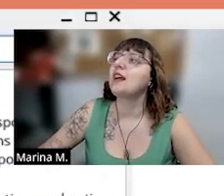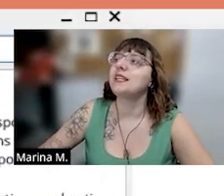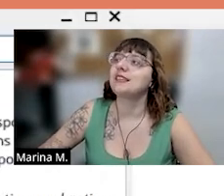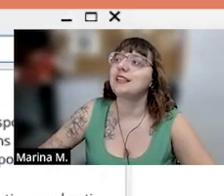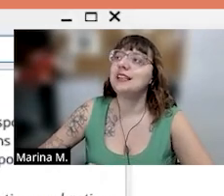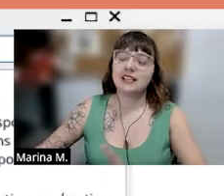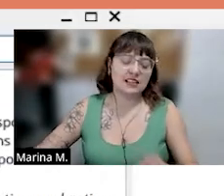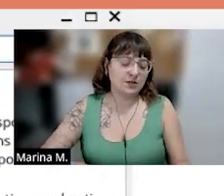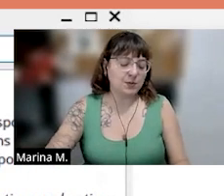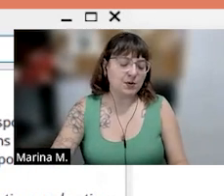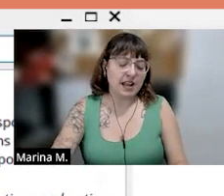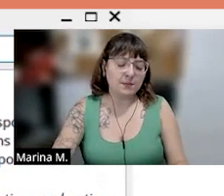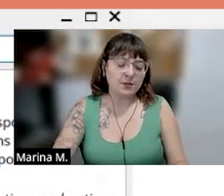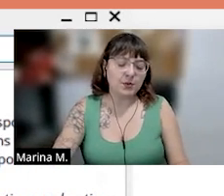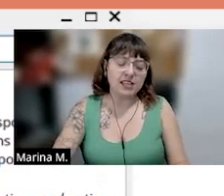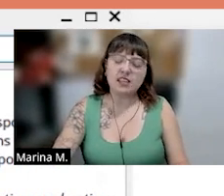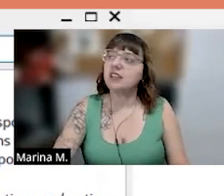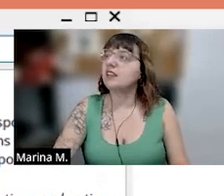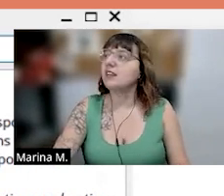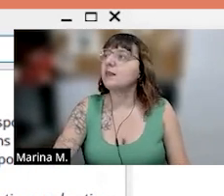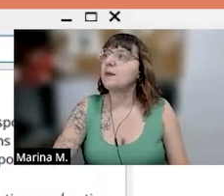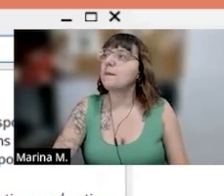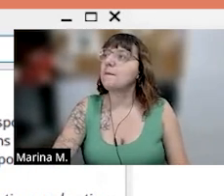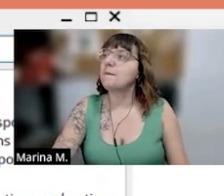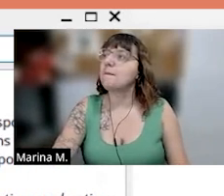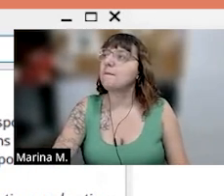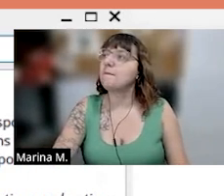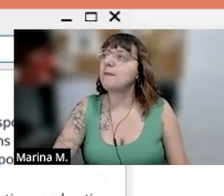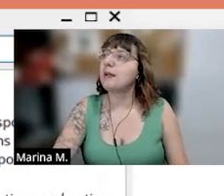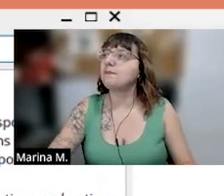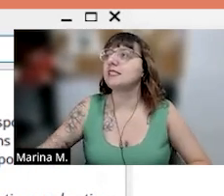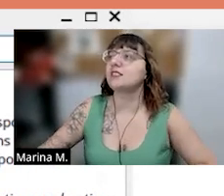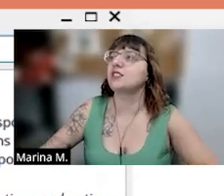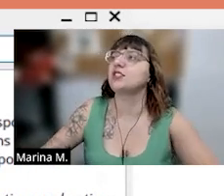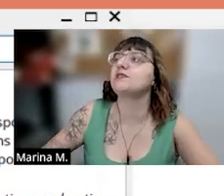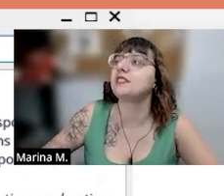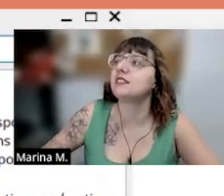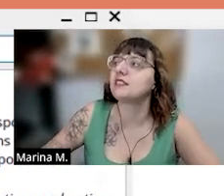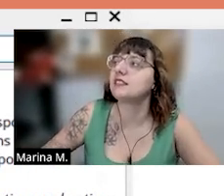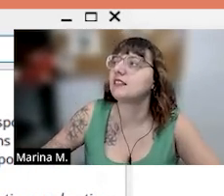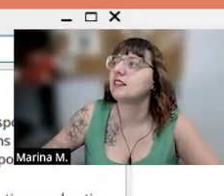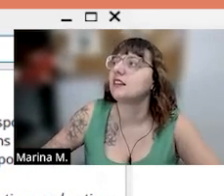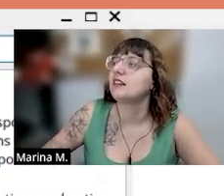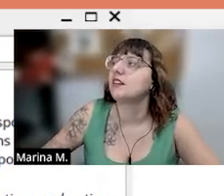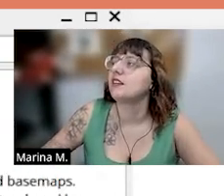Vai abrir essa telinha. Eu vou procurar por Quick Map